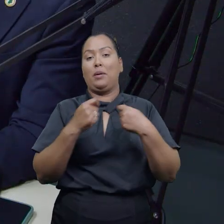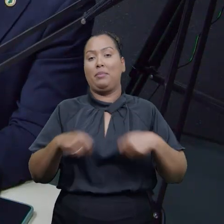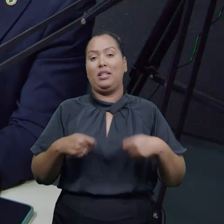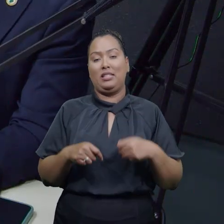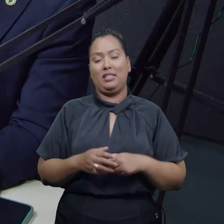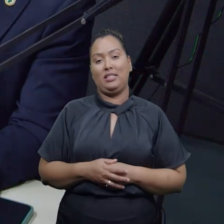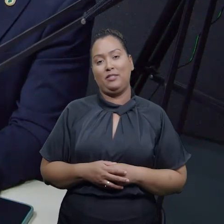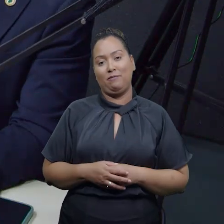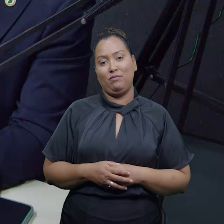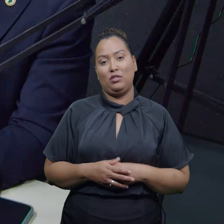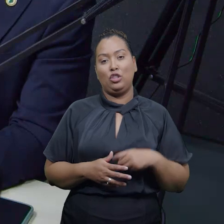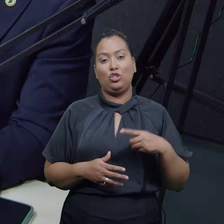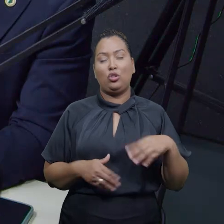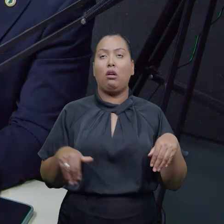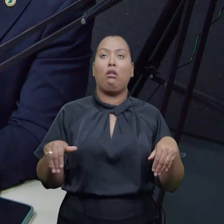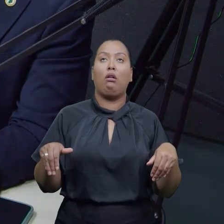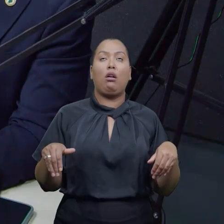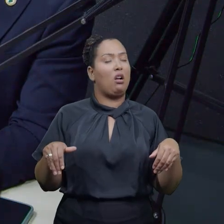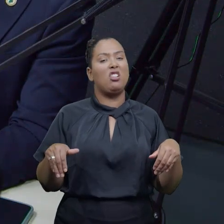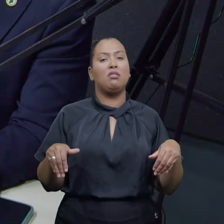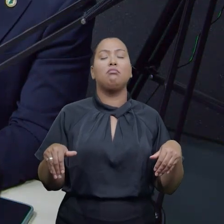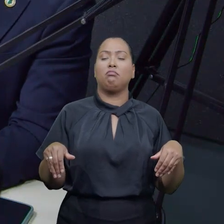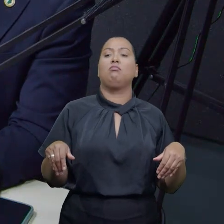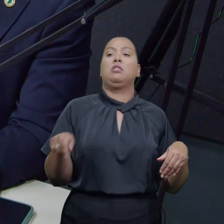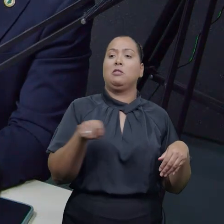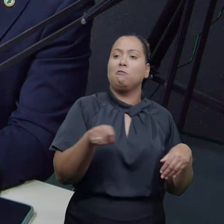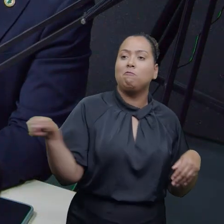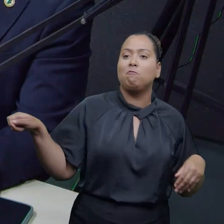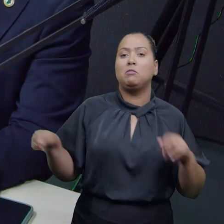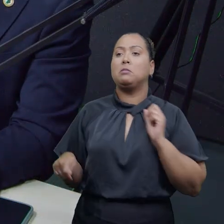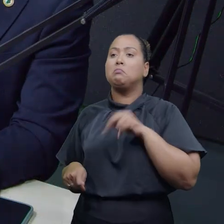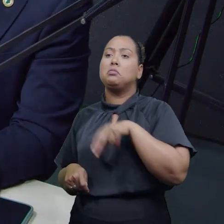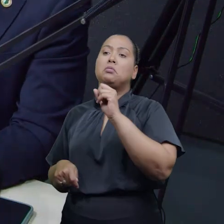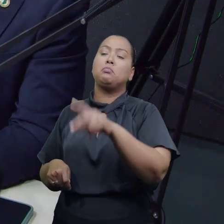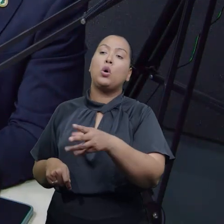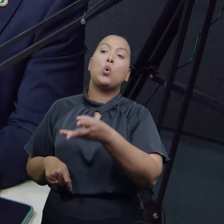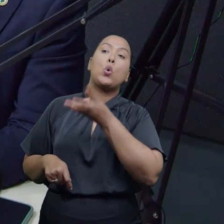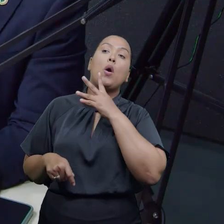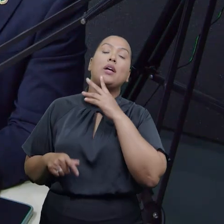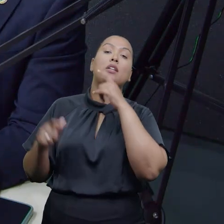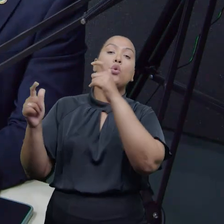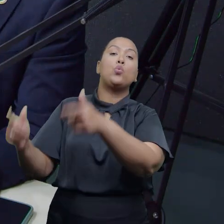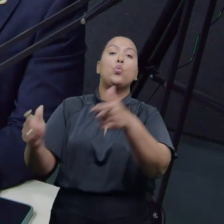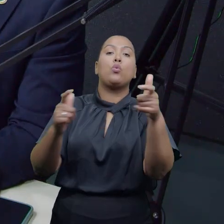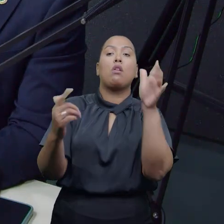De sair das nossas estruturas e visitar os locais, conversar com as pessoas.